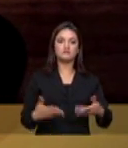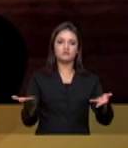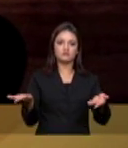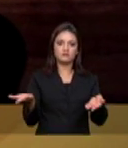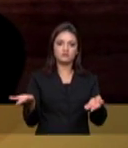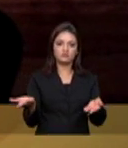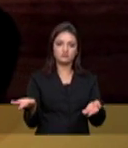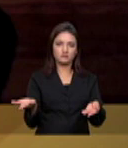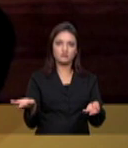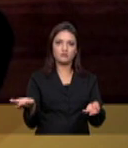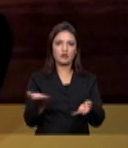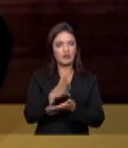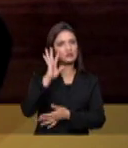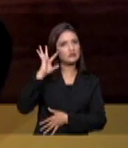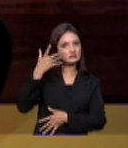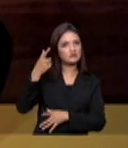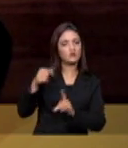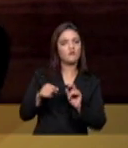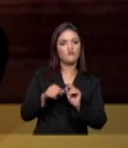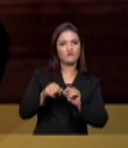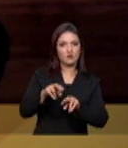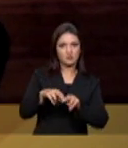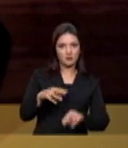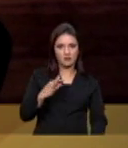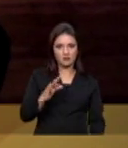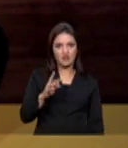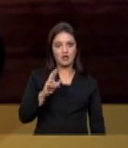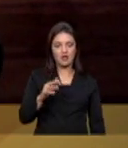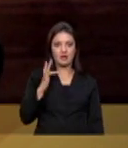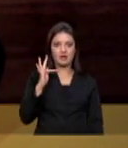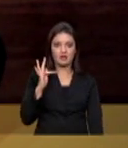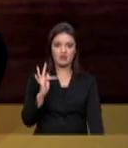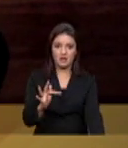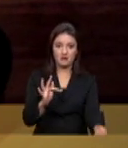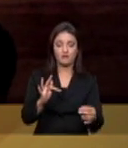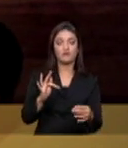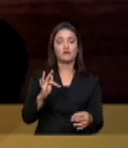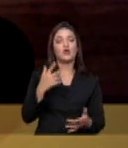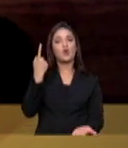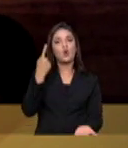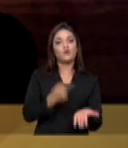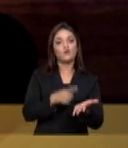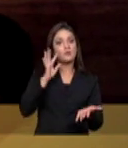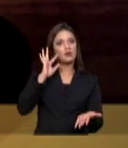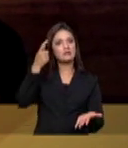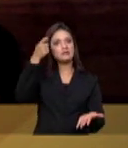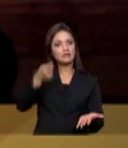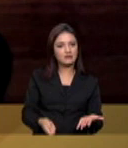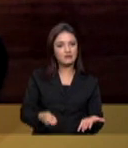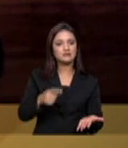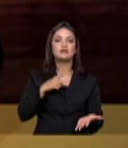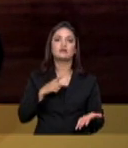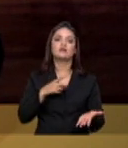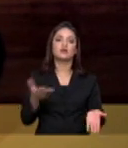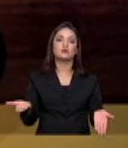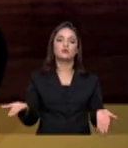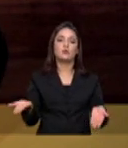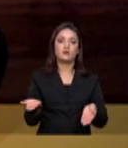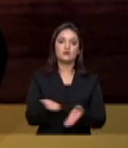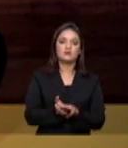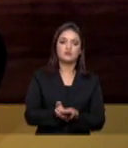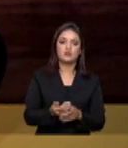pela corte Regional confirmatório da sentença de procedência da demanda possessória